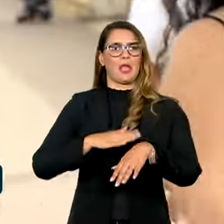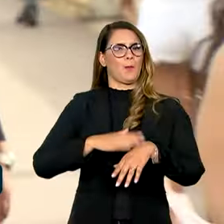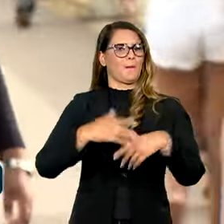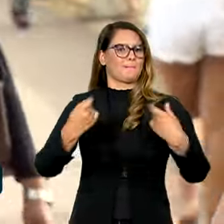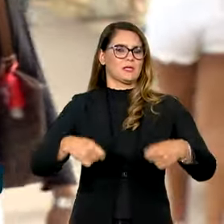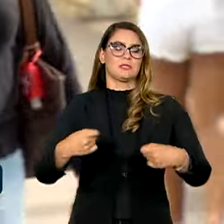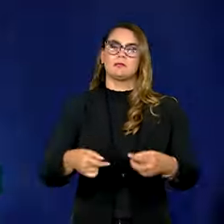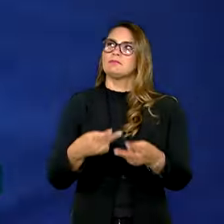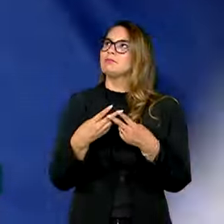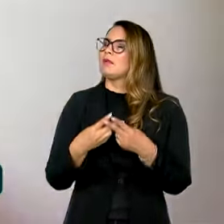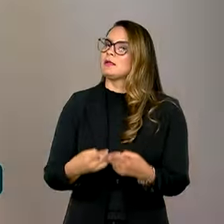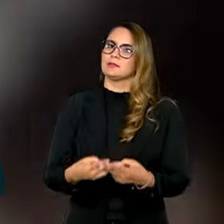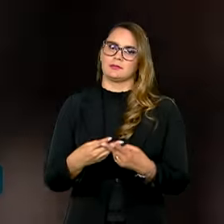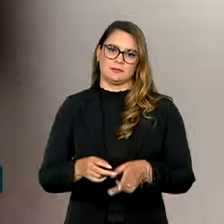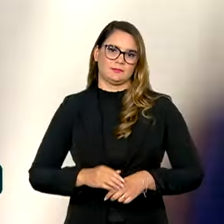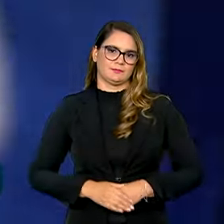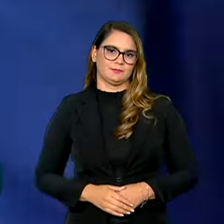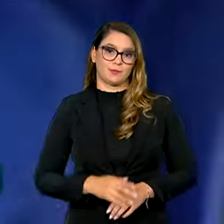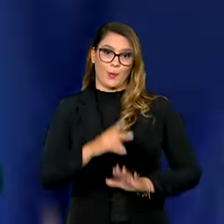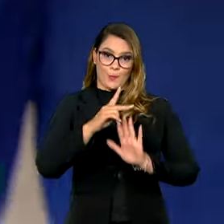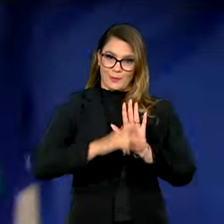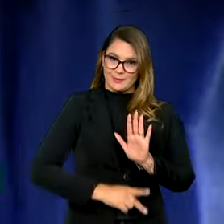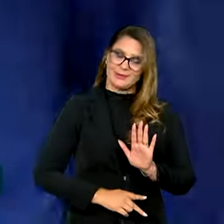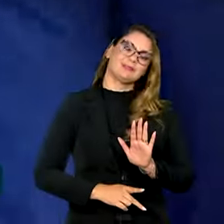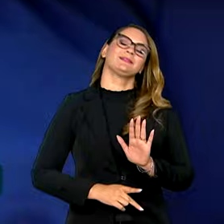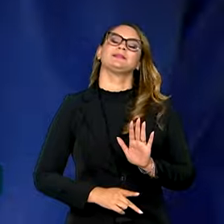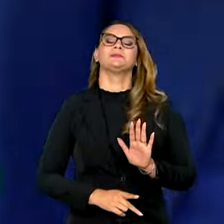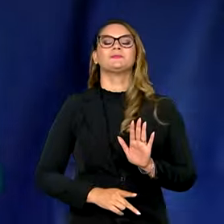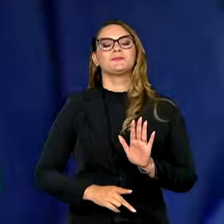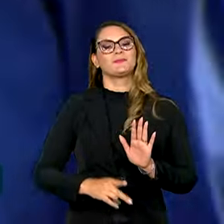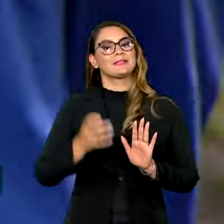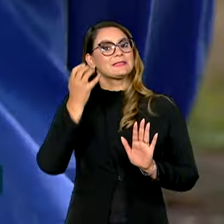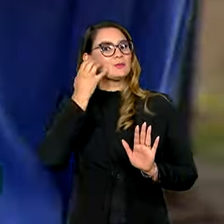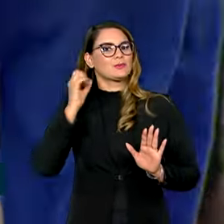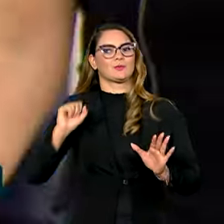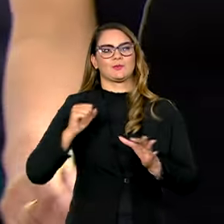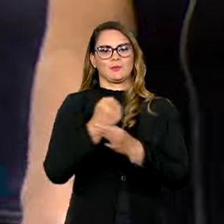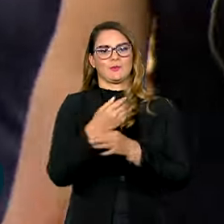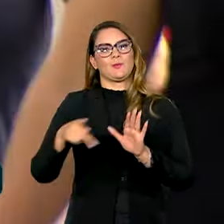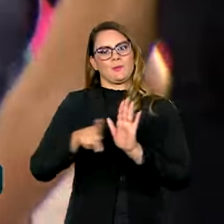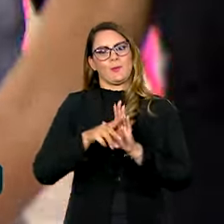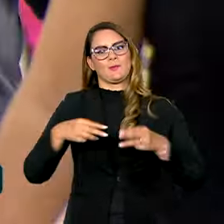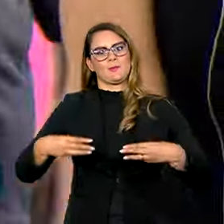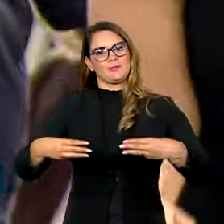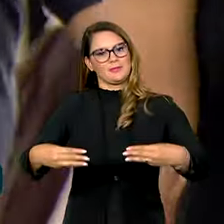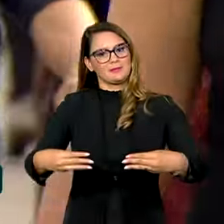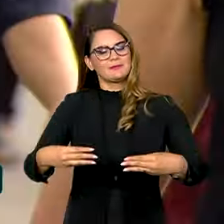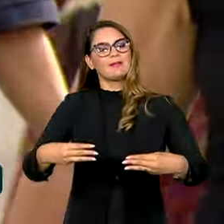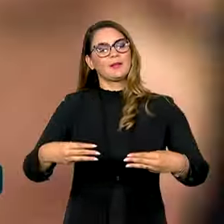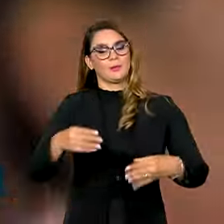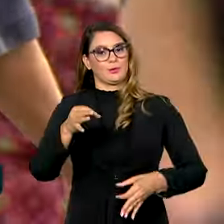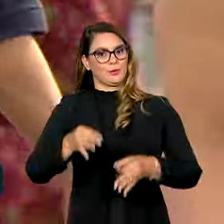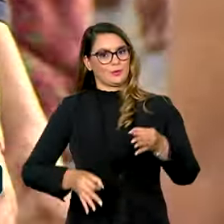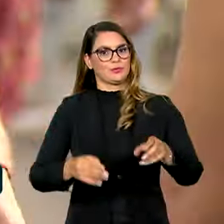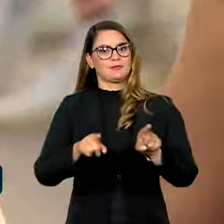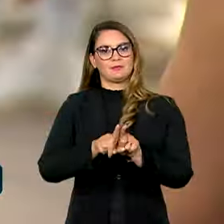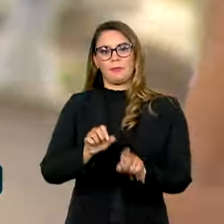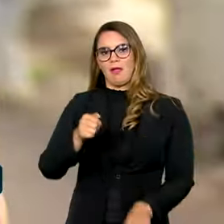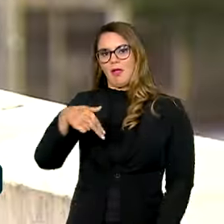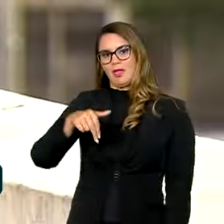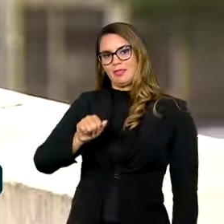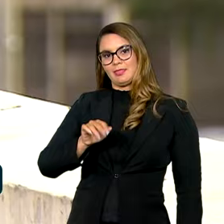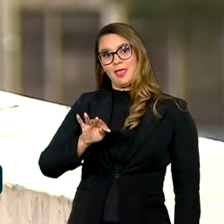e paciência o programa celular seguro criado pelo Ministério da Justiça e a Anatel facilitou esse